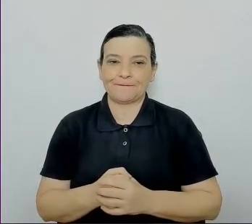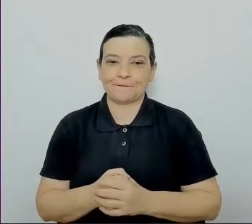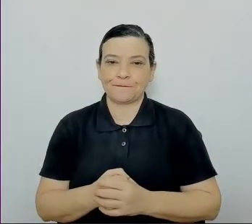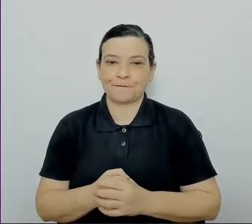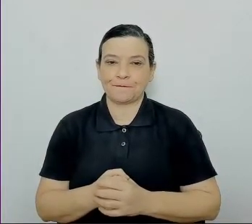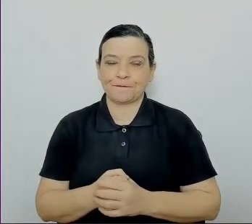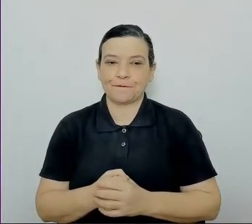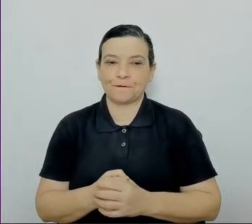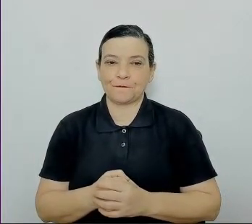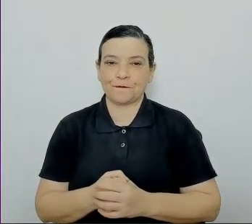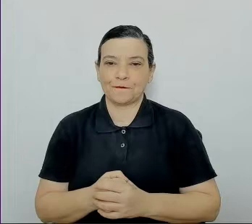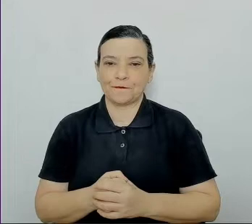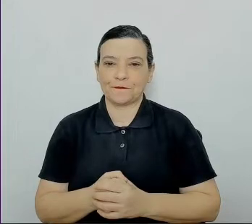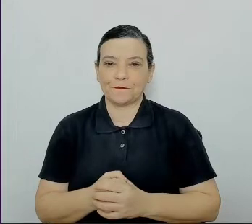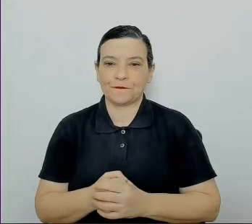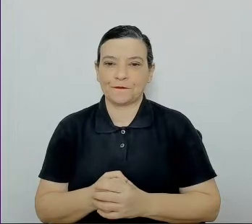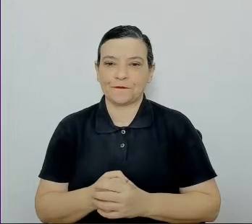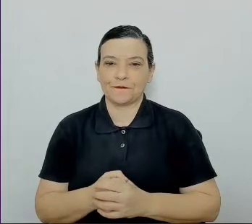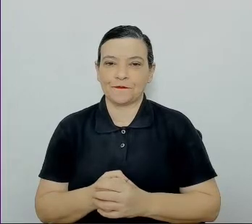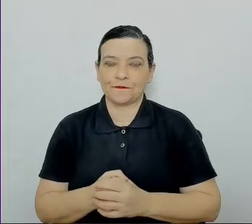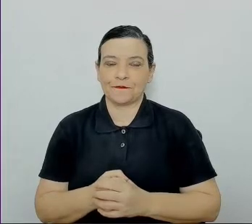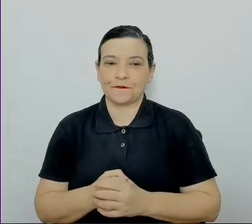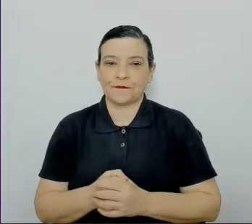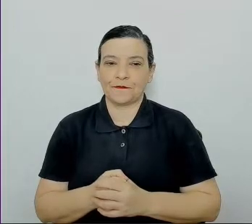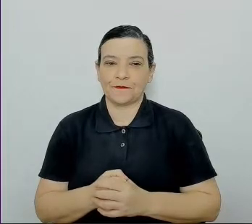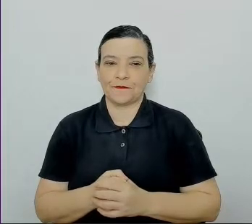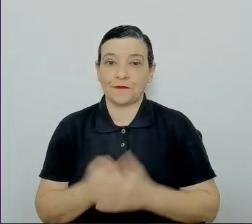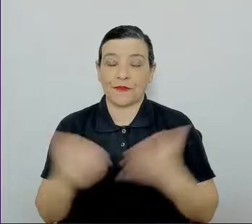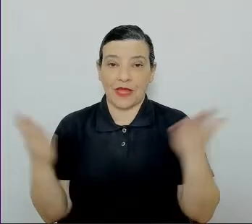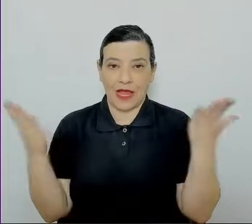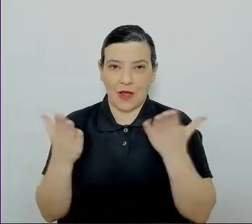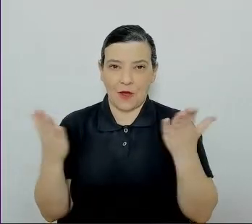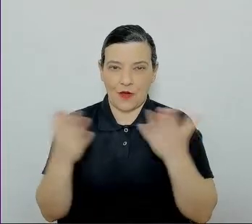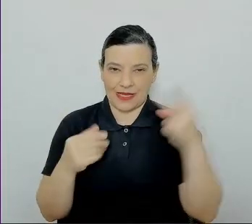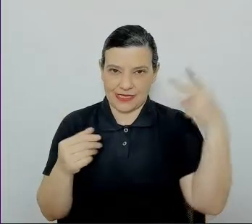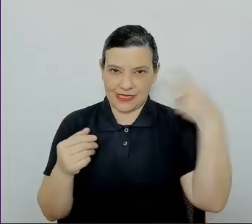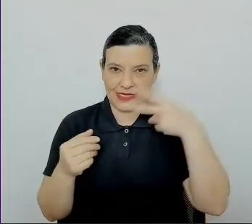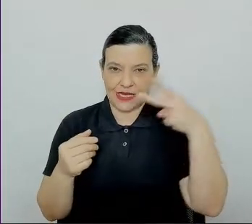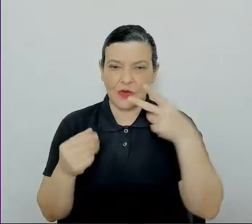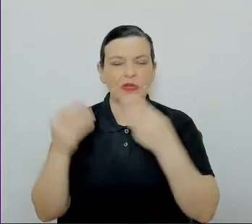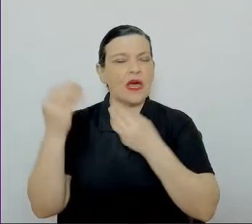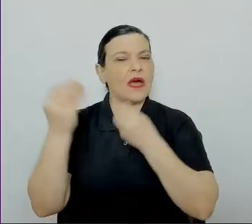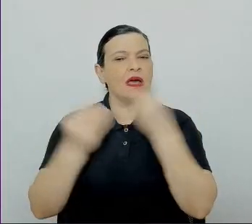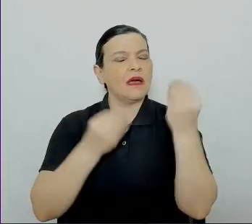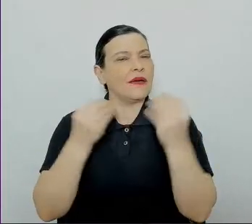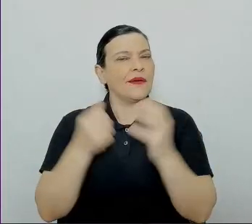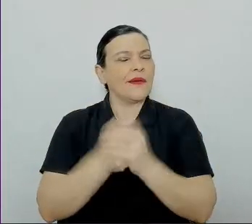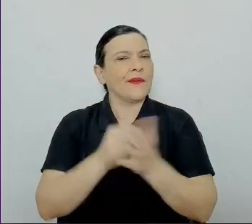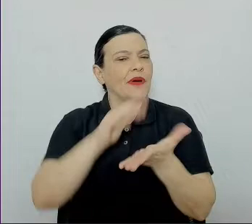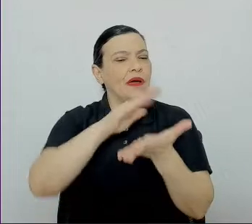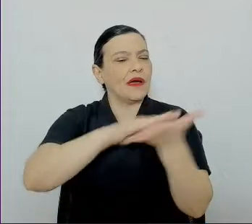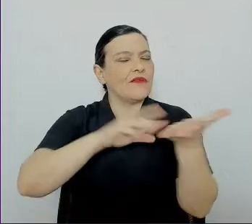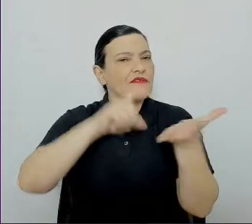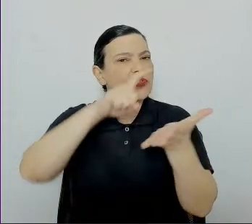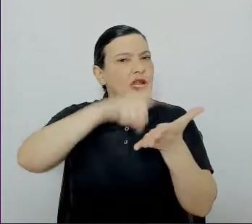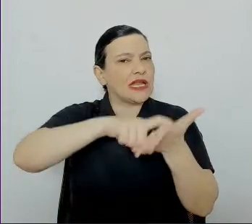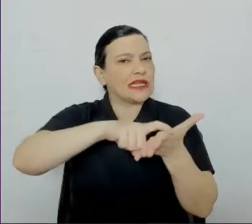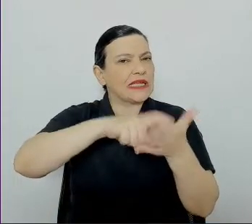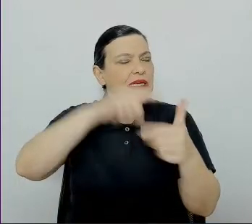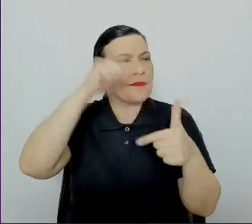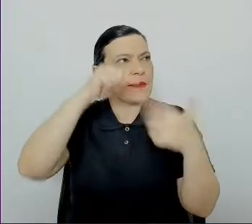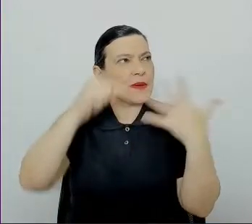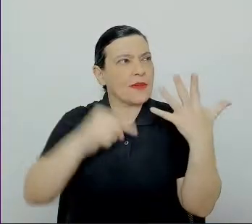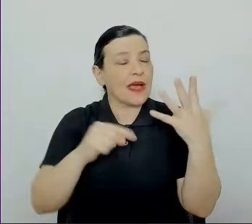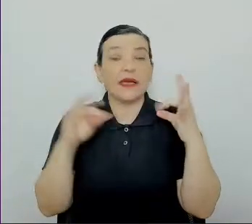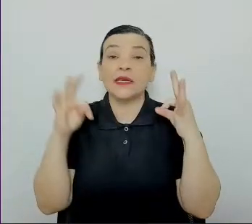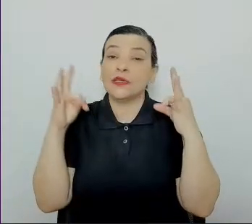Então, indo para metade aqui da palestra, é como a gente mensura, então, essas funcionalidades. De novo, todo mundo aqui deve estar